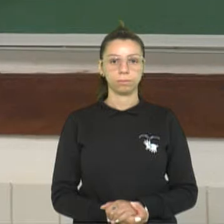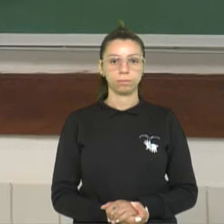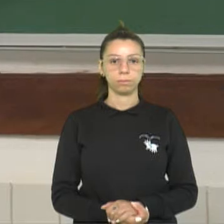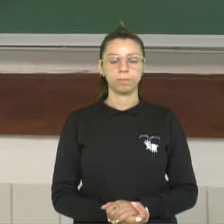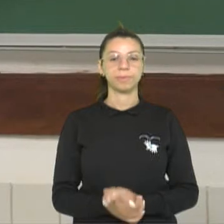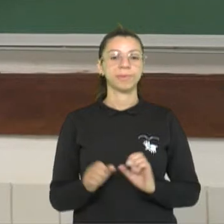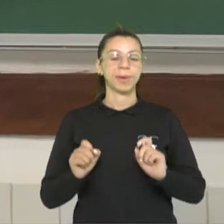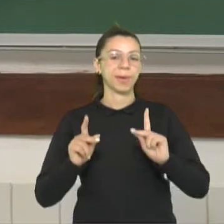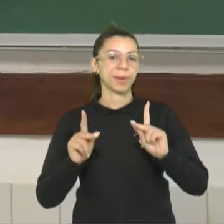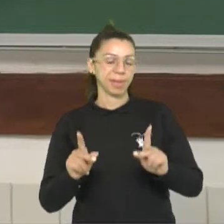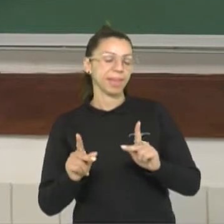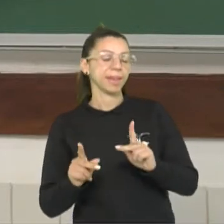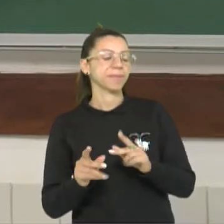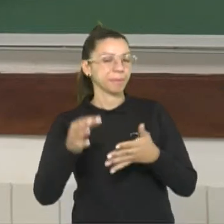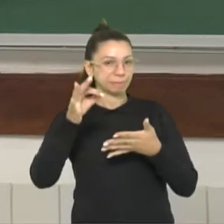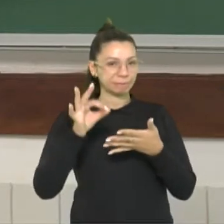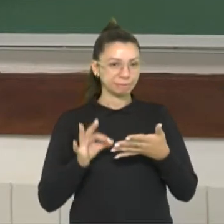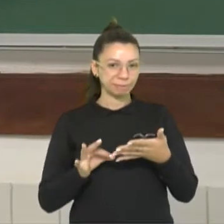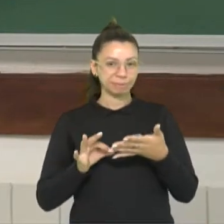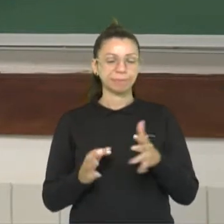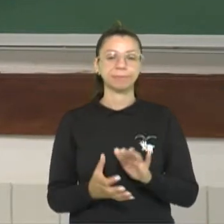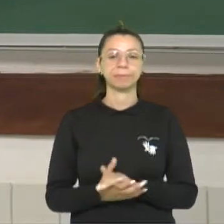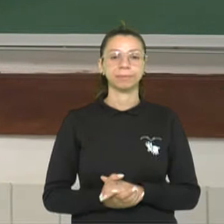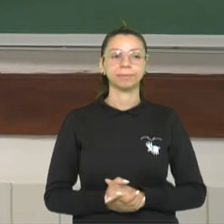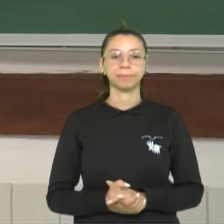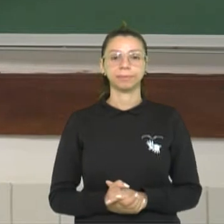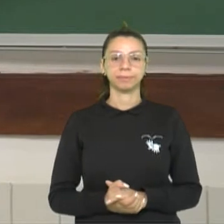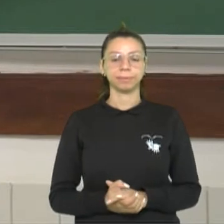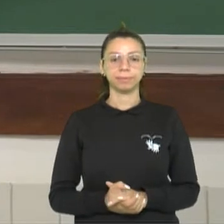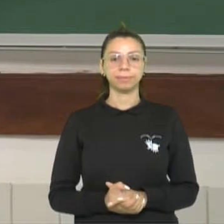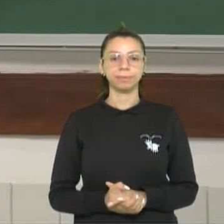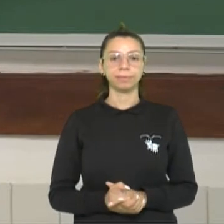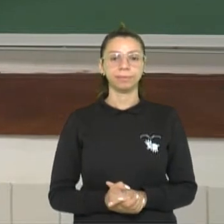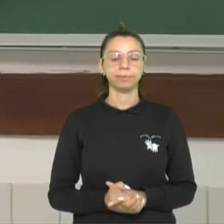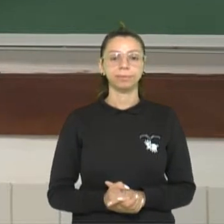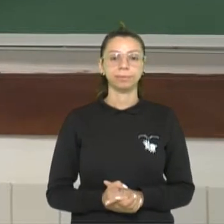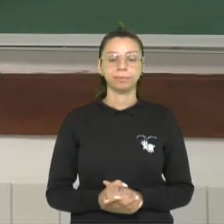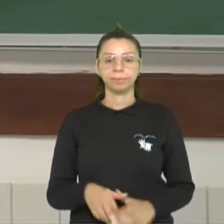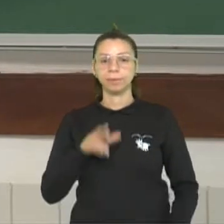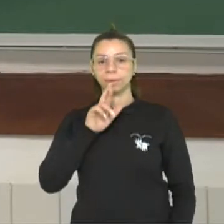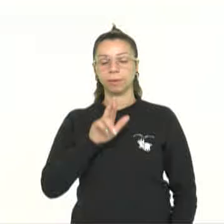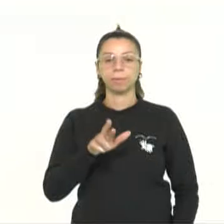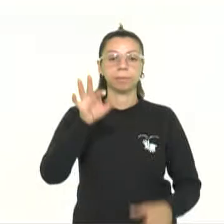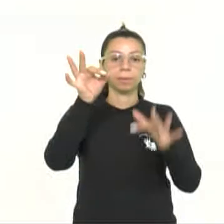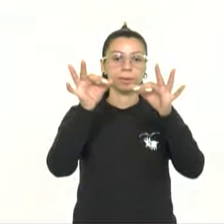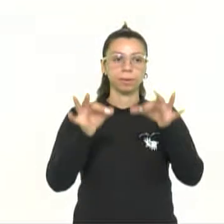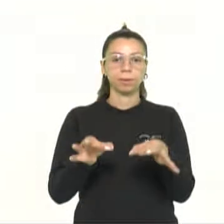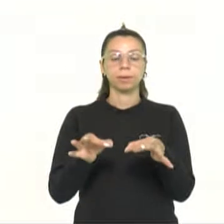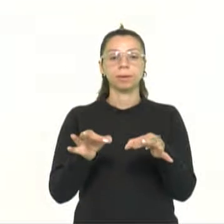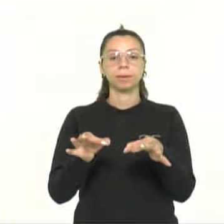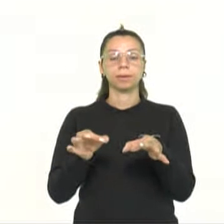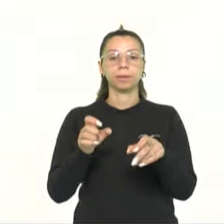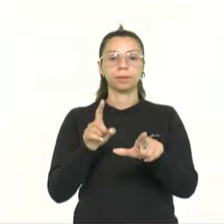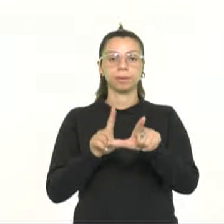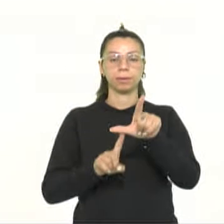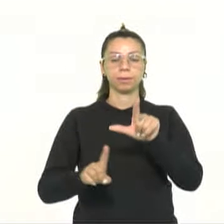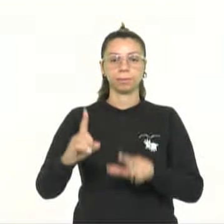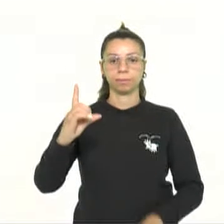Muy bien, vamos a corrigir entonces. Então, a resposta correta aqui é